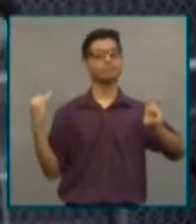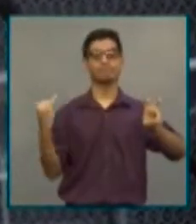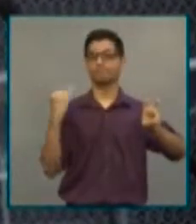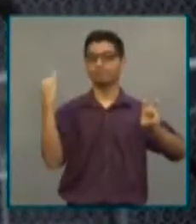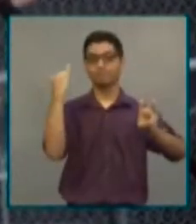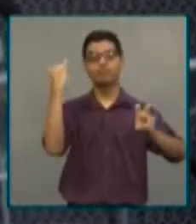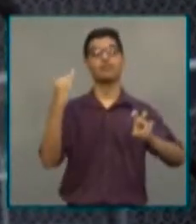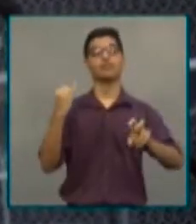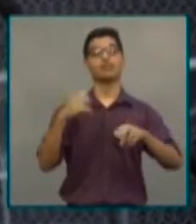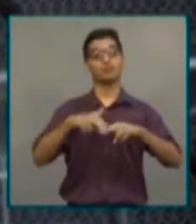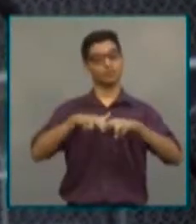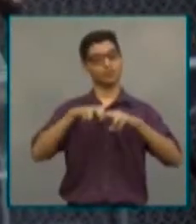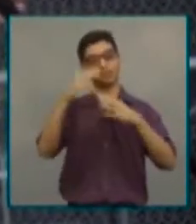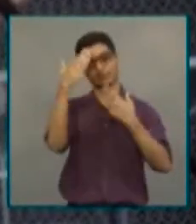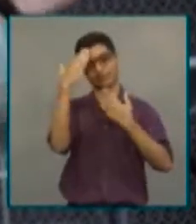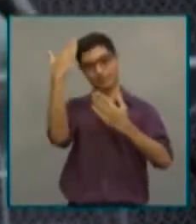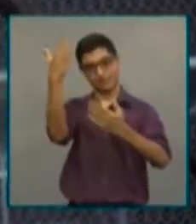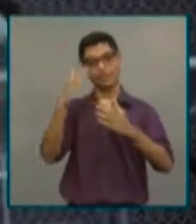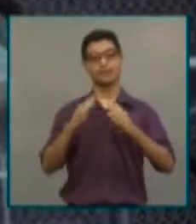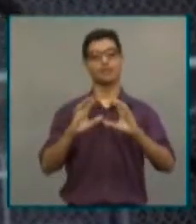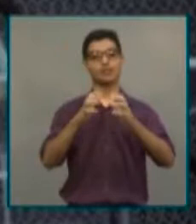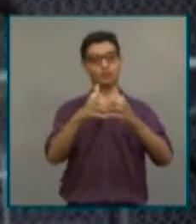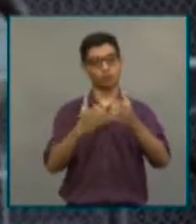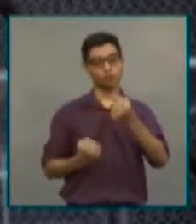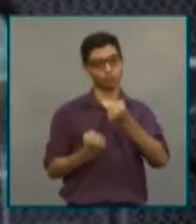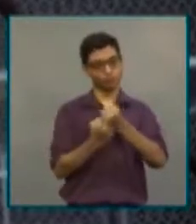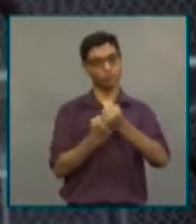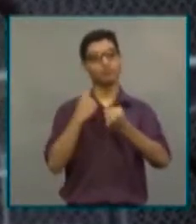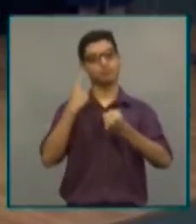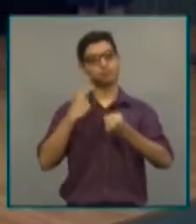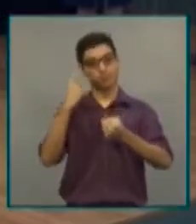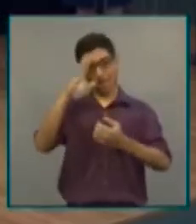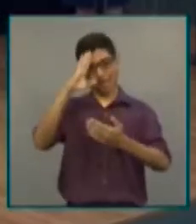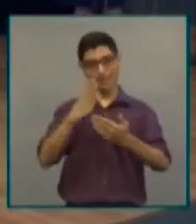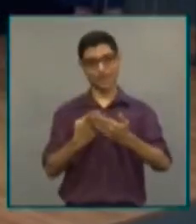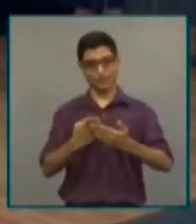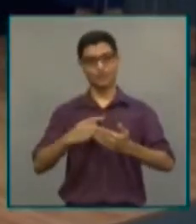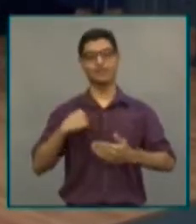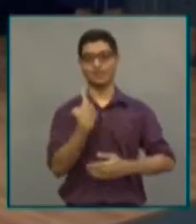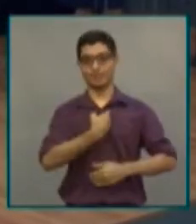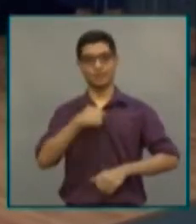nossos advogados apoiadores que acreditam em uma renovação.